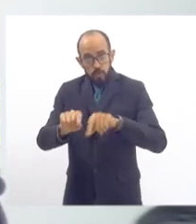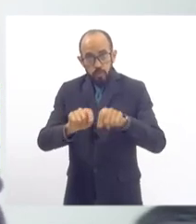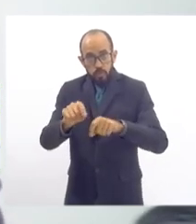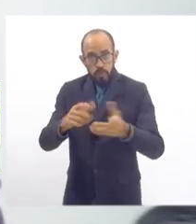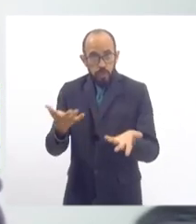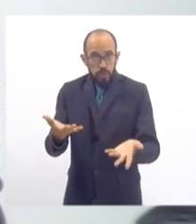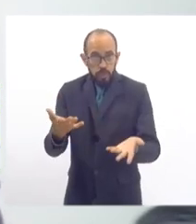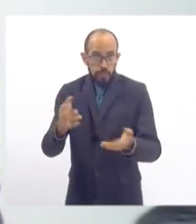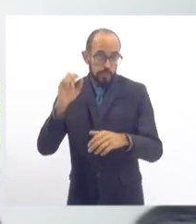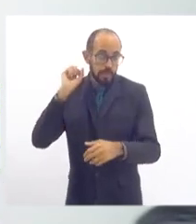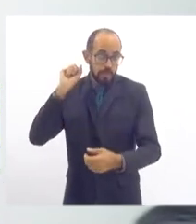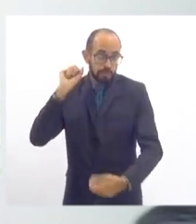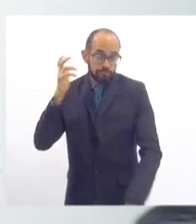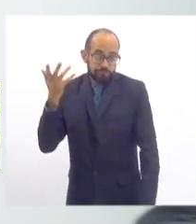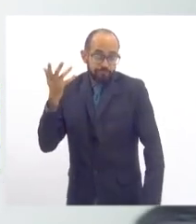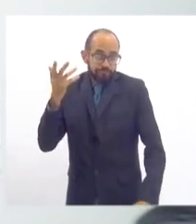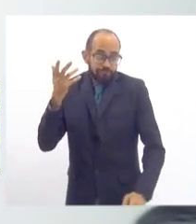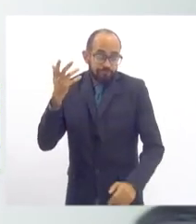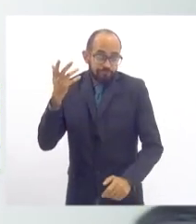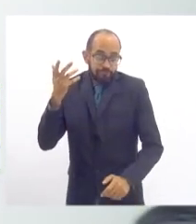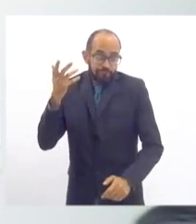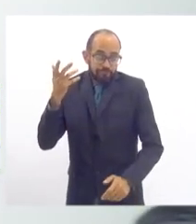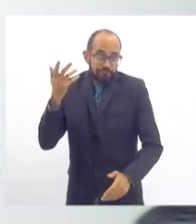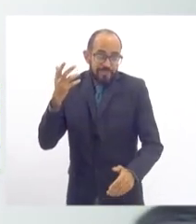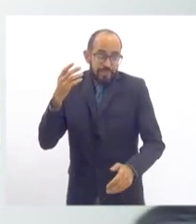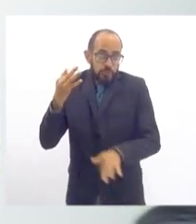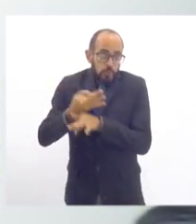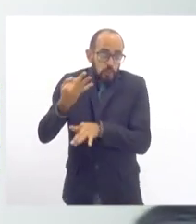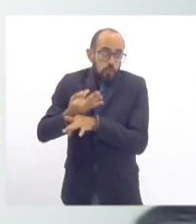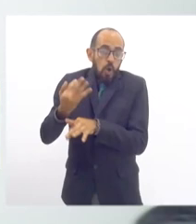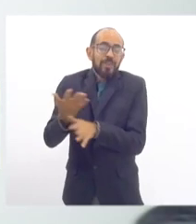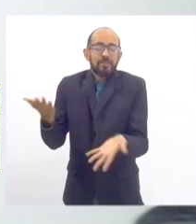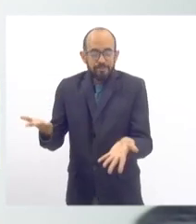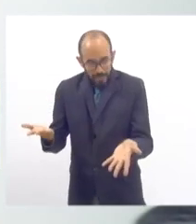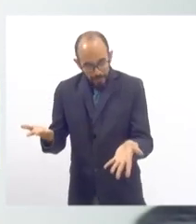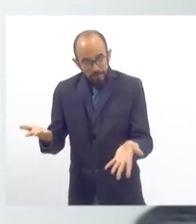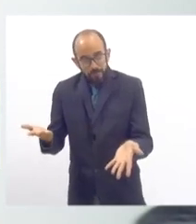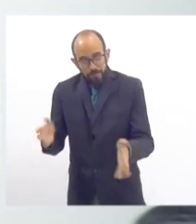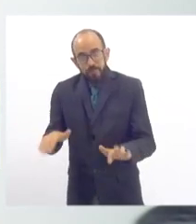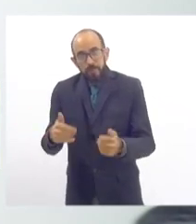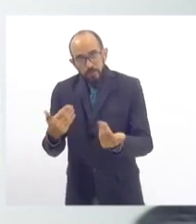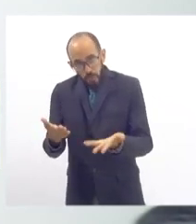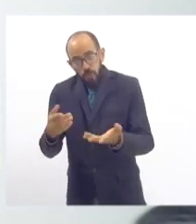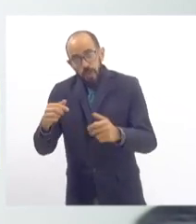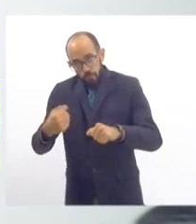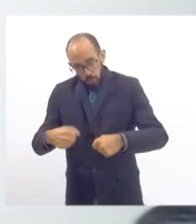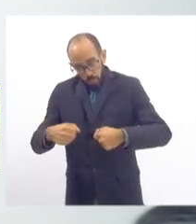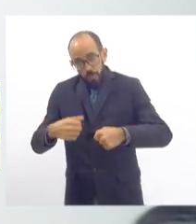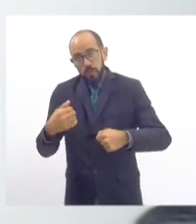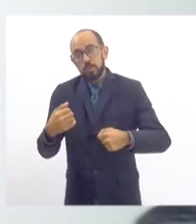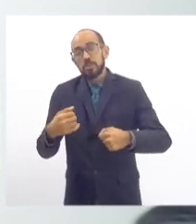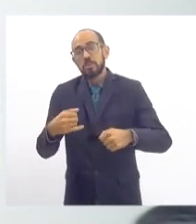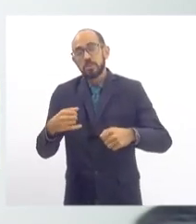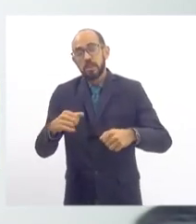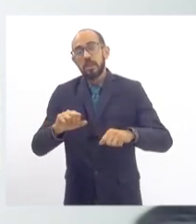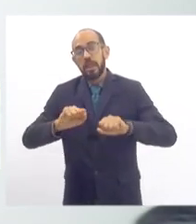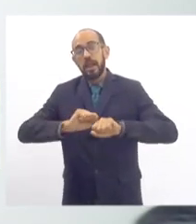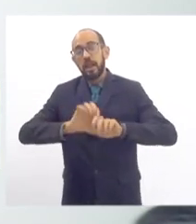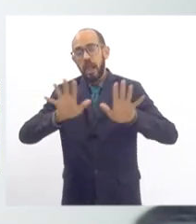corda arrebentar no lado mais fraco, tem sido o lado do servidor. Então, é muito importante que a gente tenha essa clareza. Eu queria ainda ouvir do DETRAN